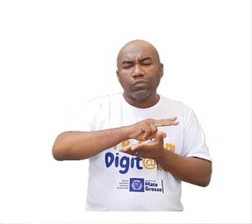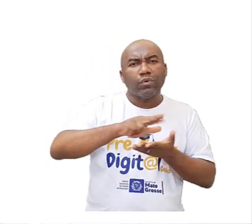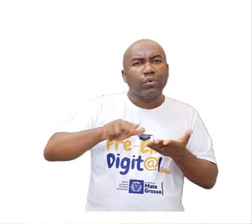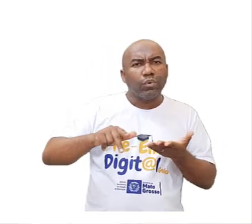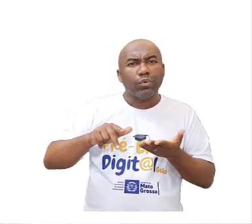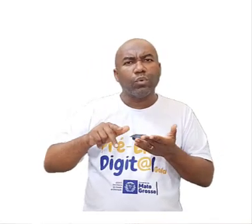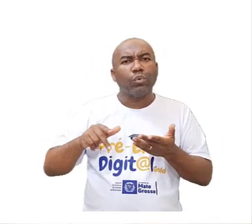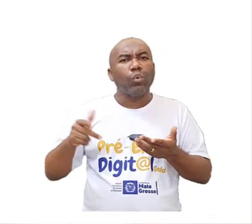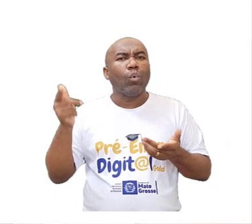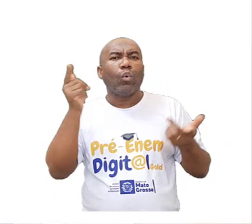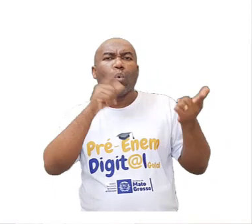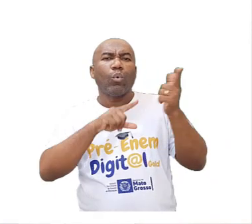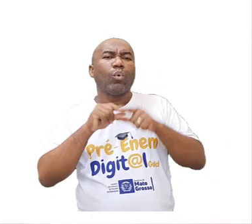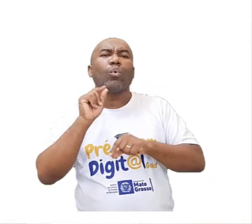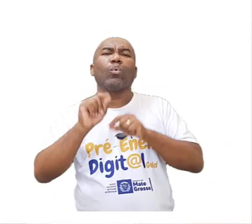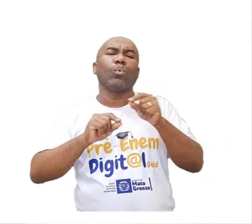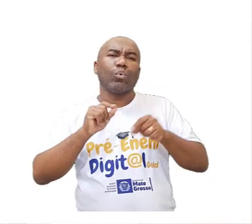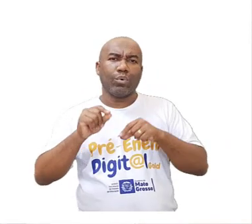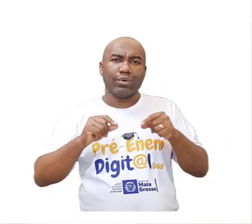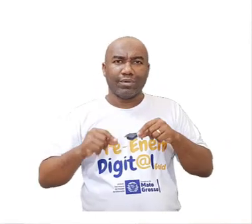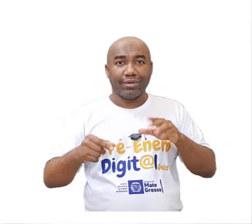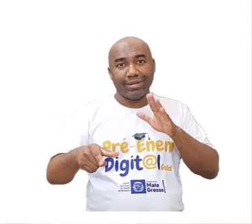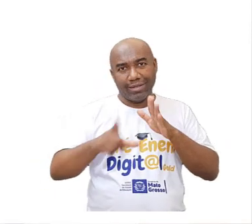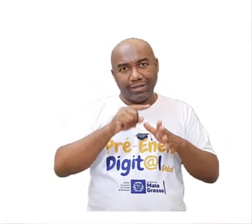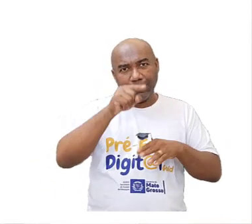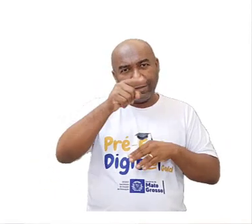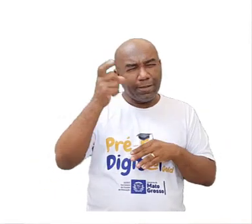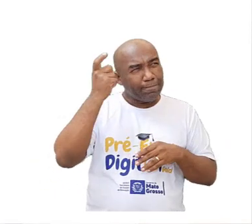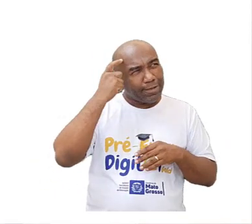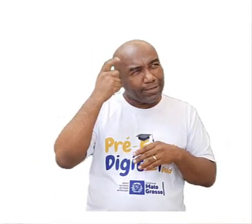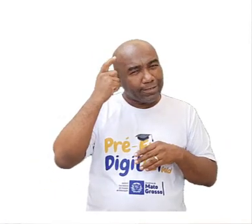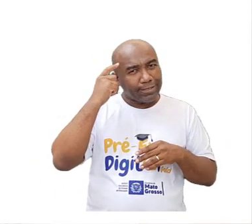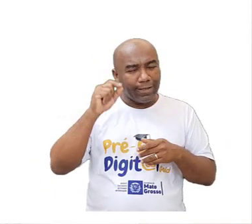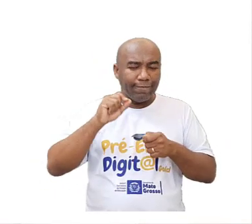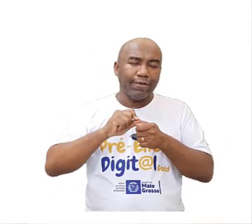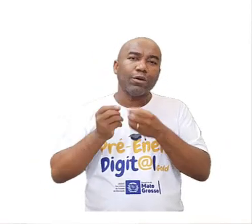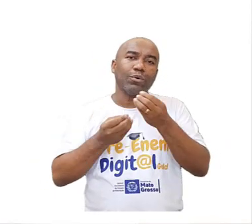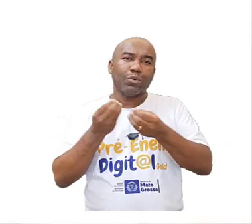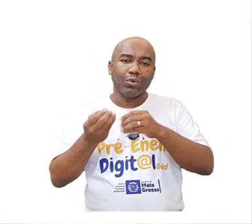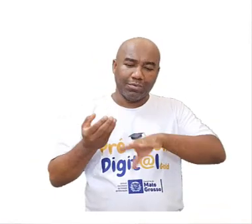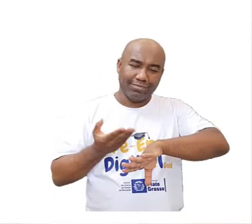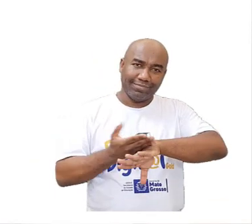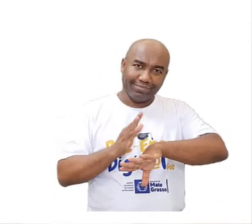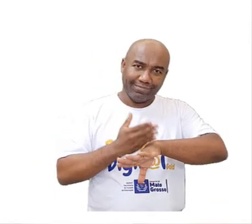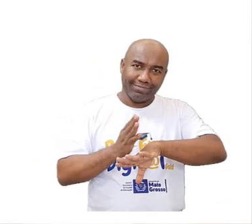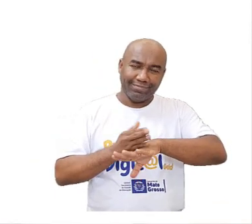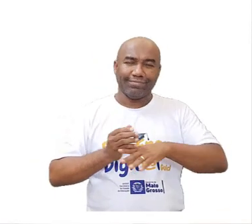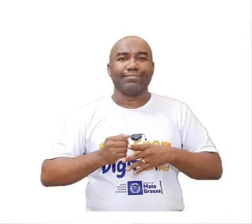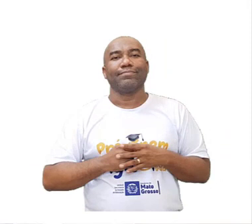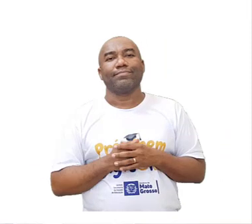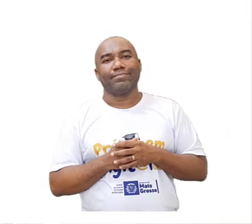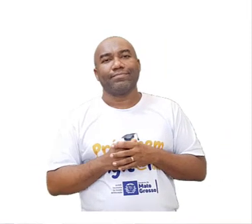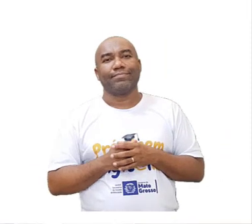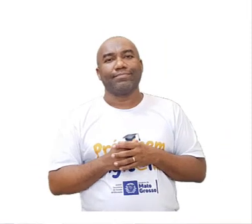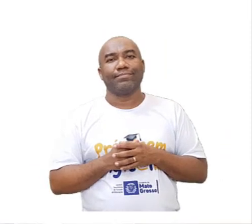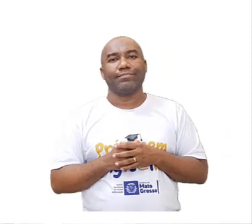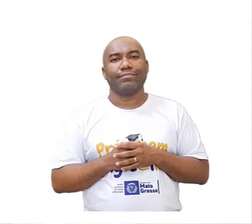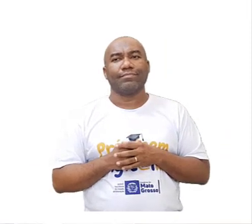tudo isso. Para que fim você está organizando essa solução? Agora, uma outra